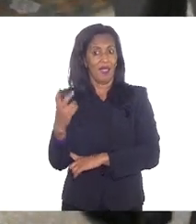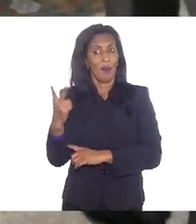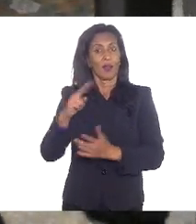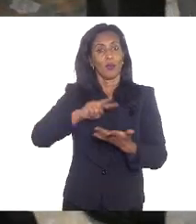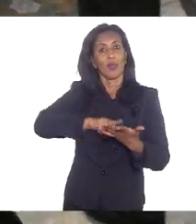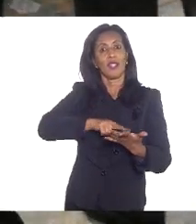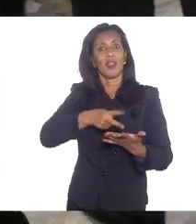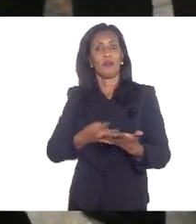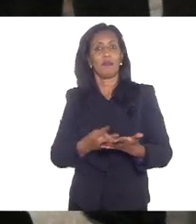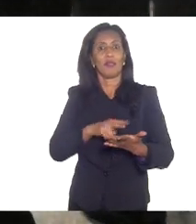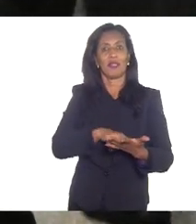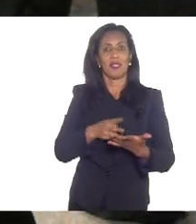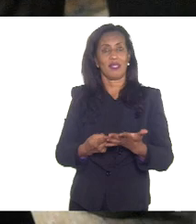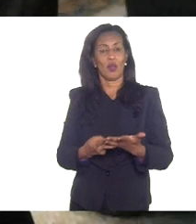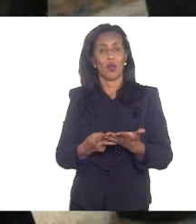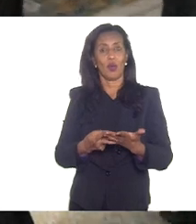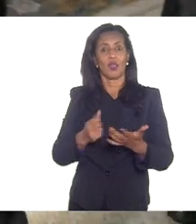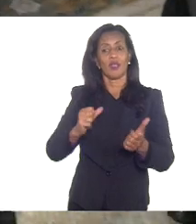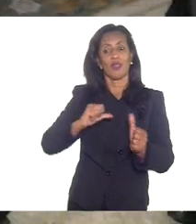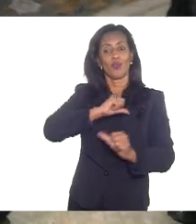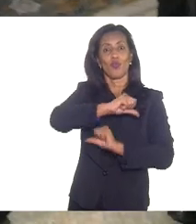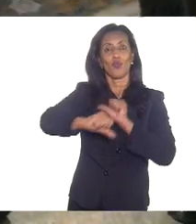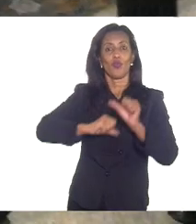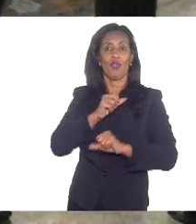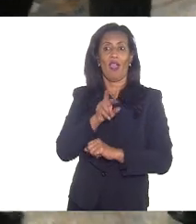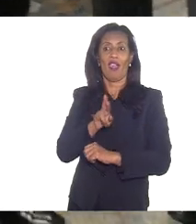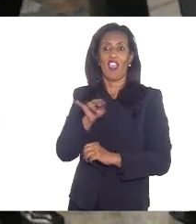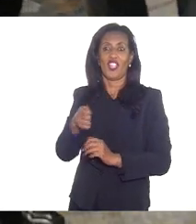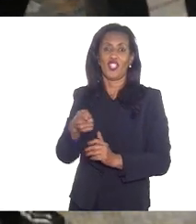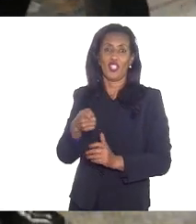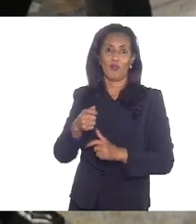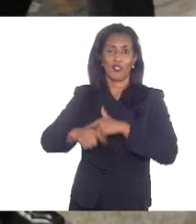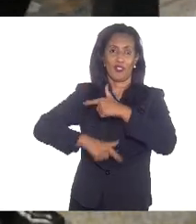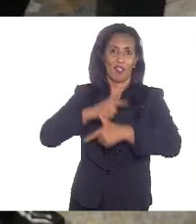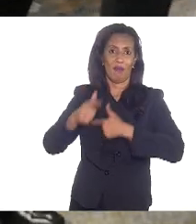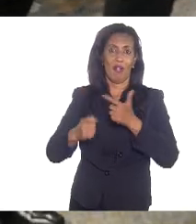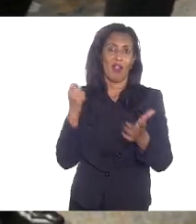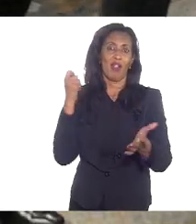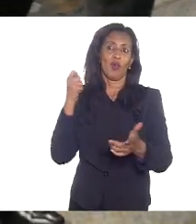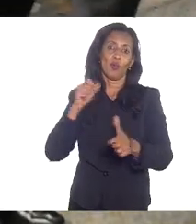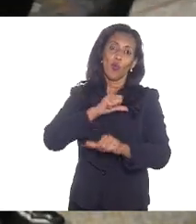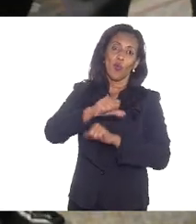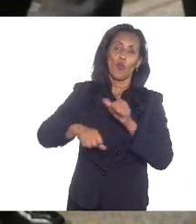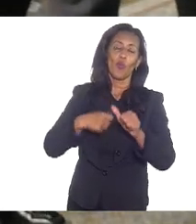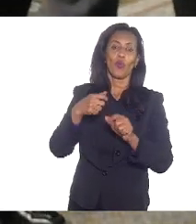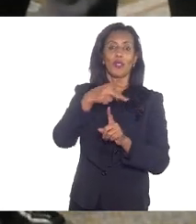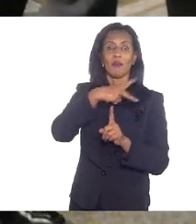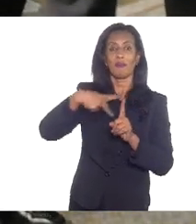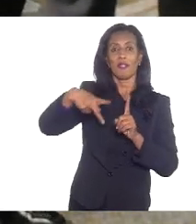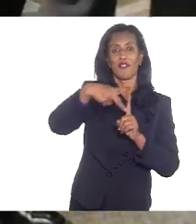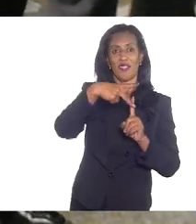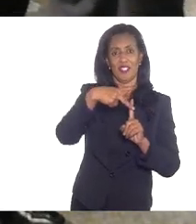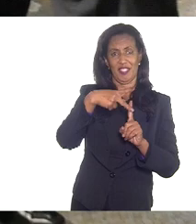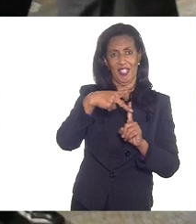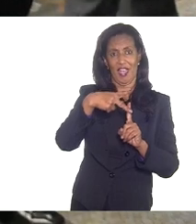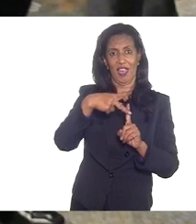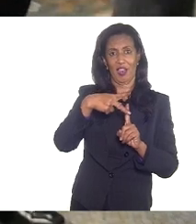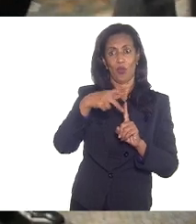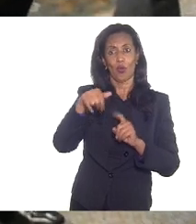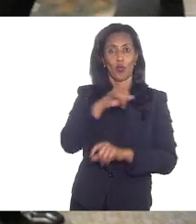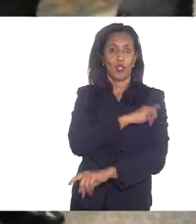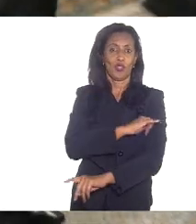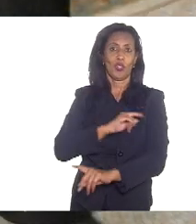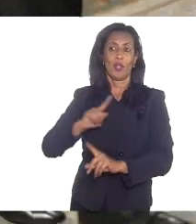interpretação que mudar regime de trabalho possa mudar regime previdenciário. Porque no estado do Rio de Janeiro a gente tem mais de um regime